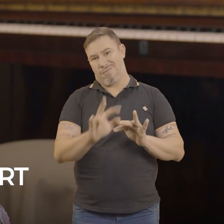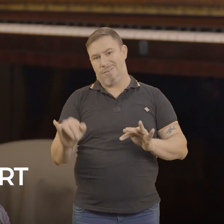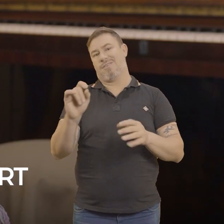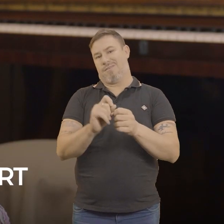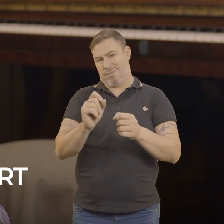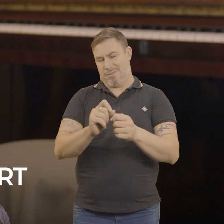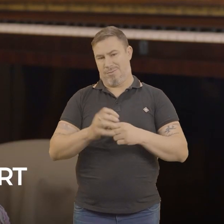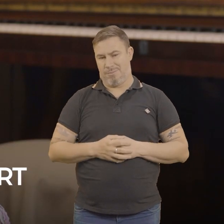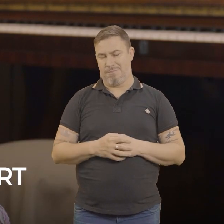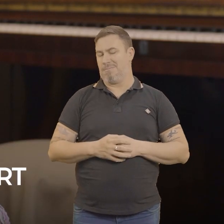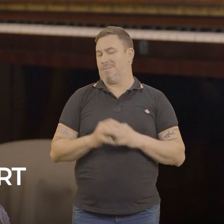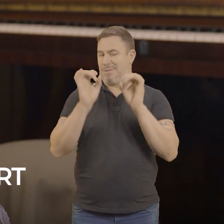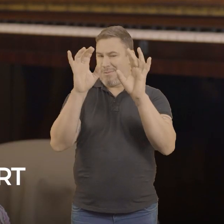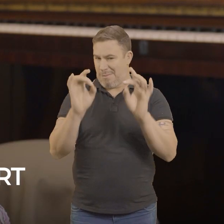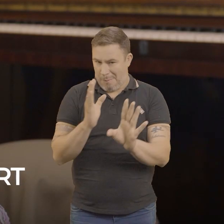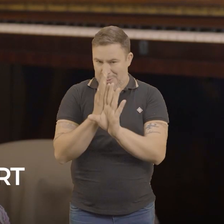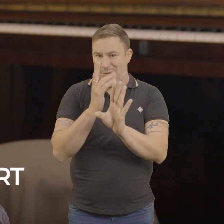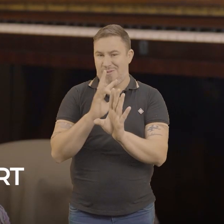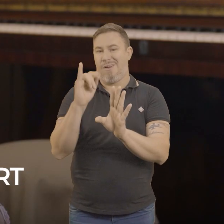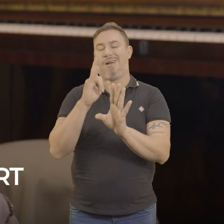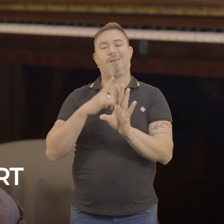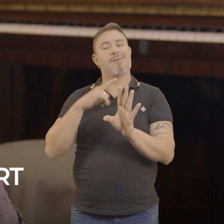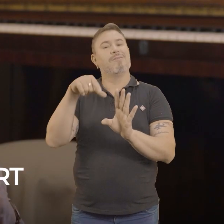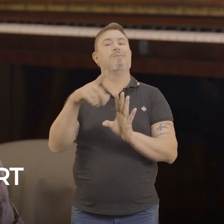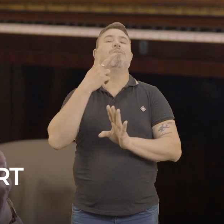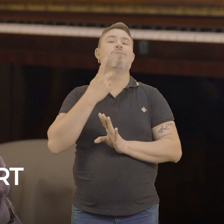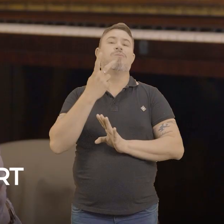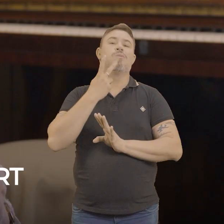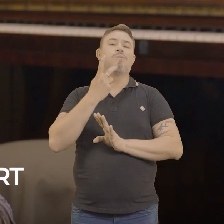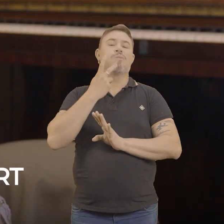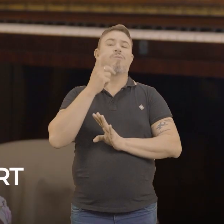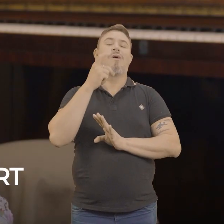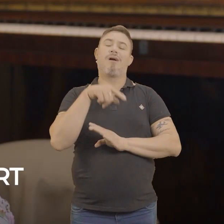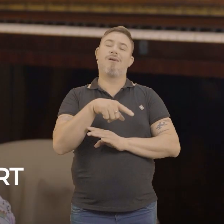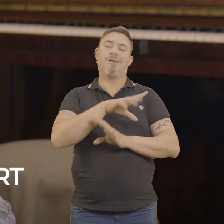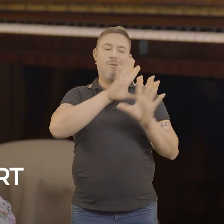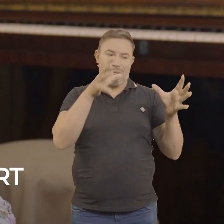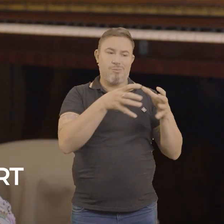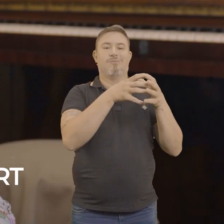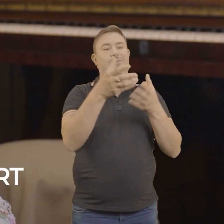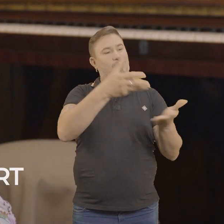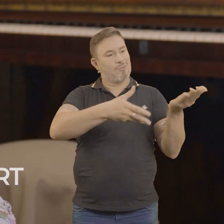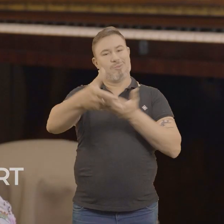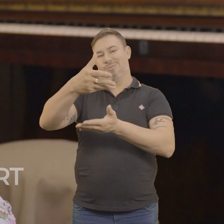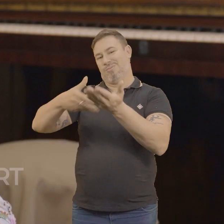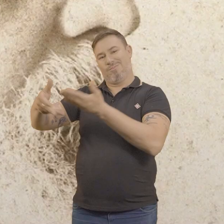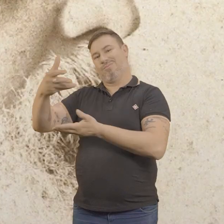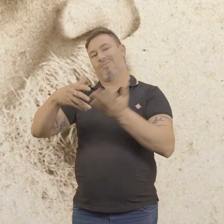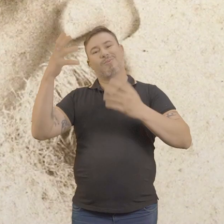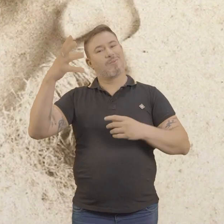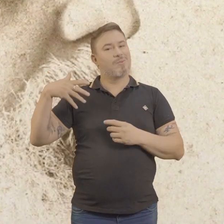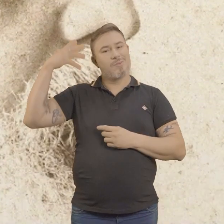campanha. Especialmente por isso que será o cearense o único povo da comunhão brasileira que canta uma